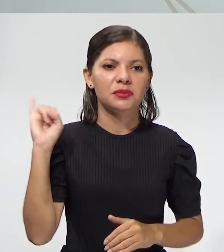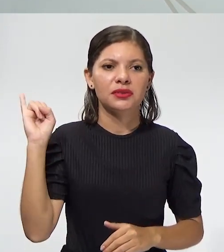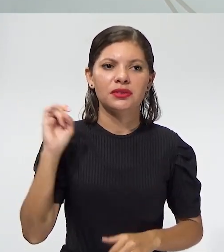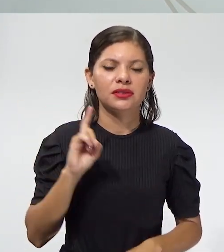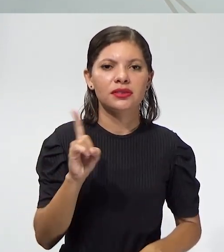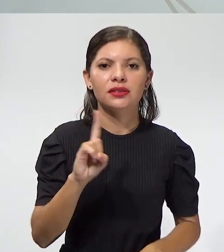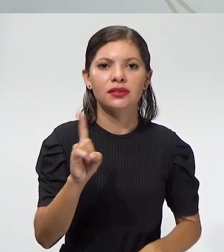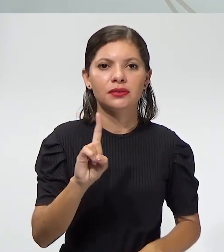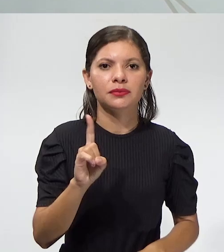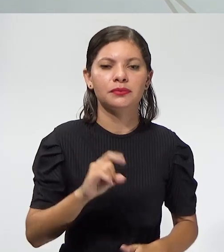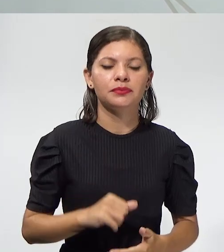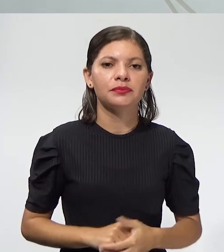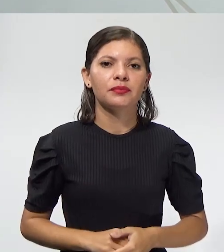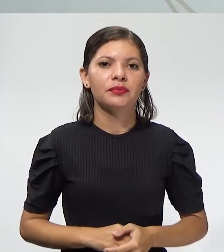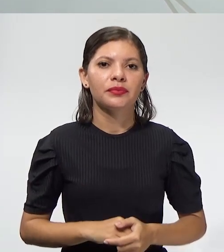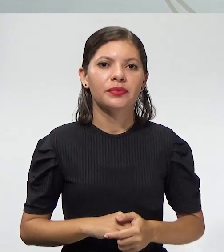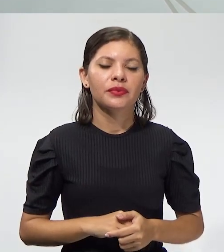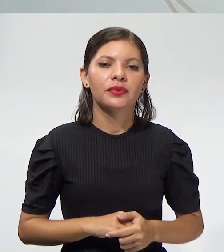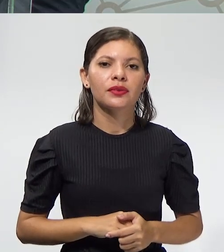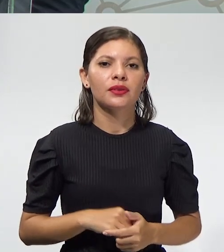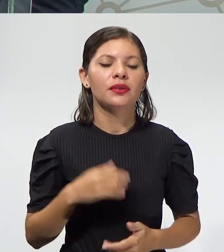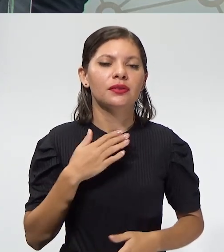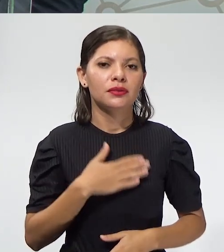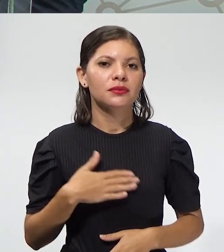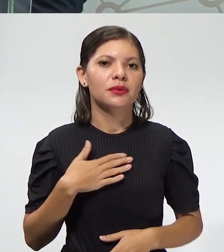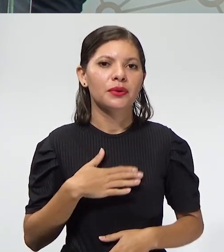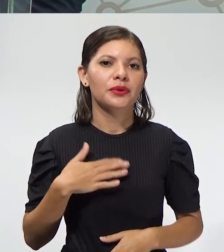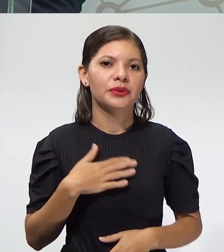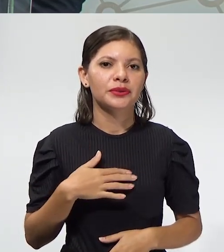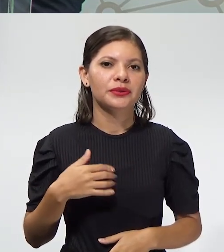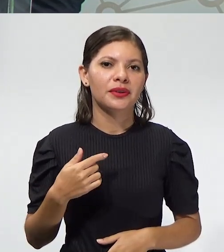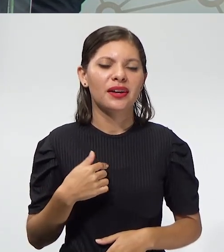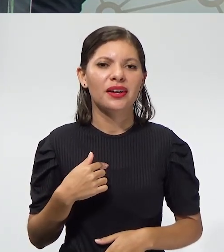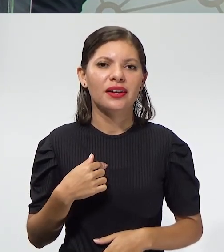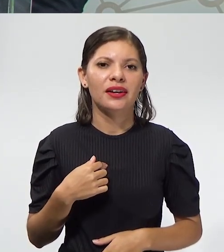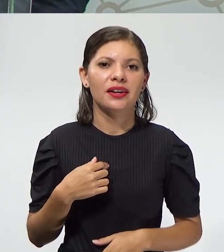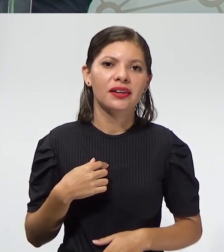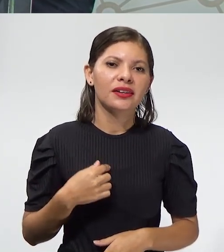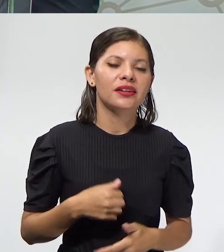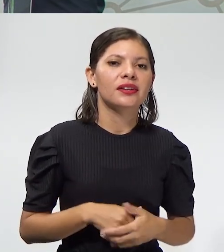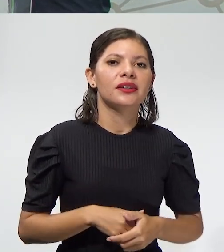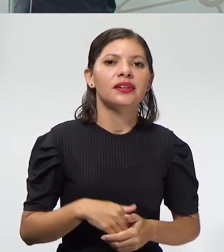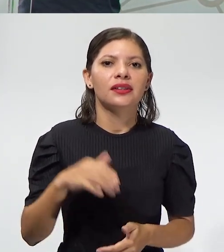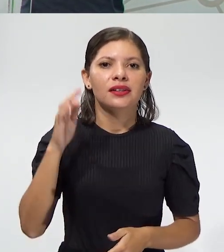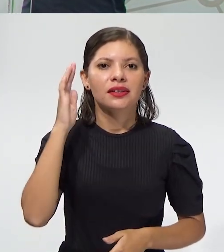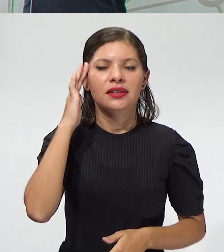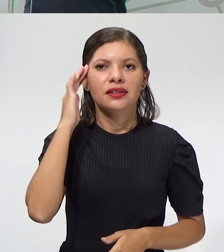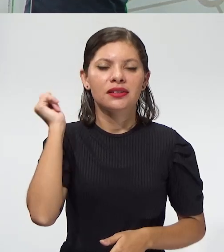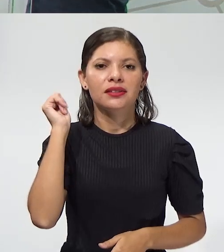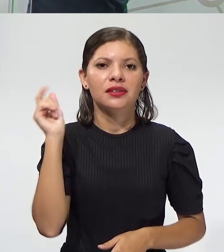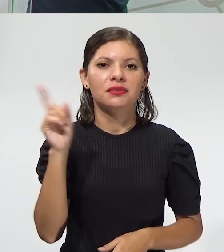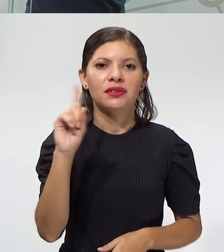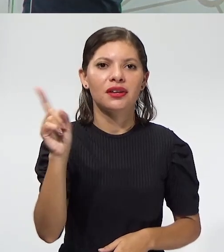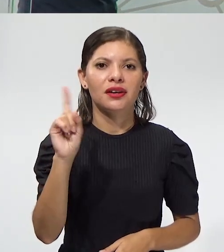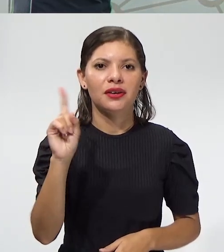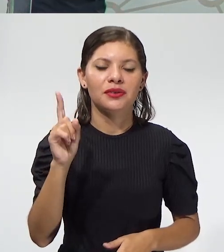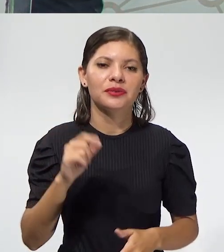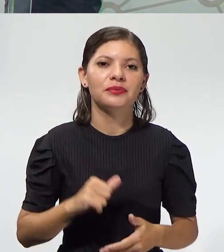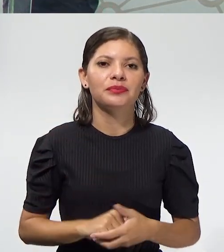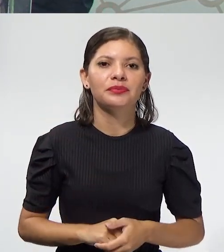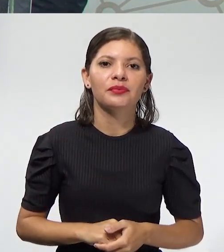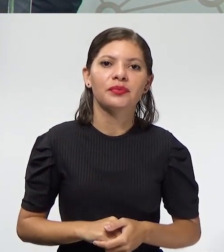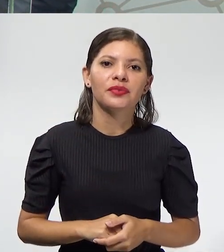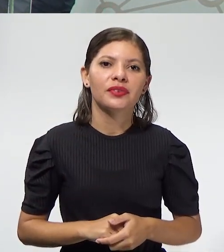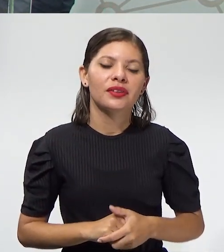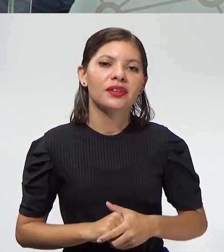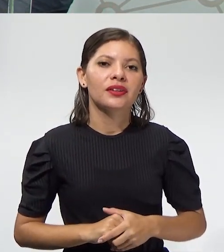com relação à questão de importância. Eu gosto muito, professor. O pessoal sempre diz assim, né? Ah, não estou entendendo, desenha.